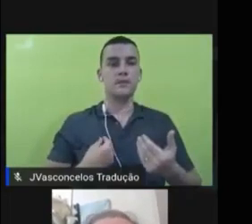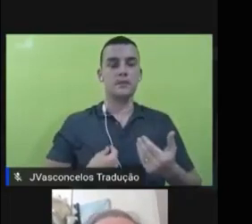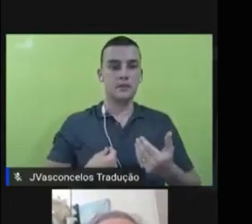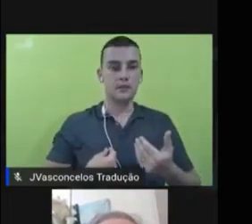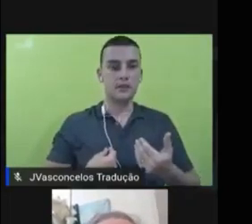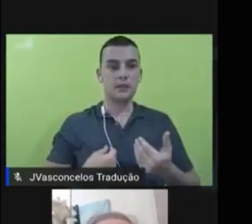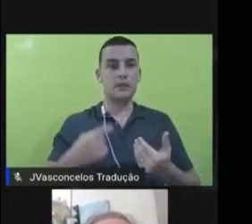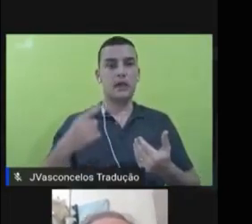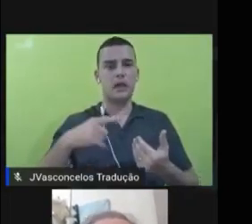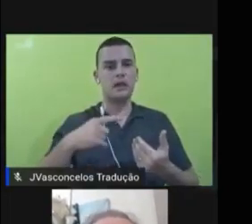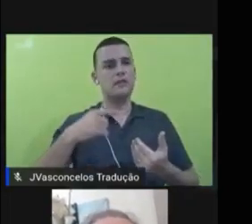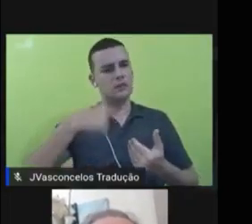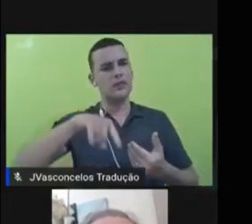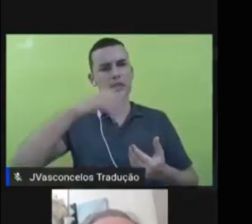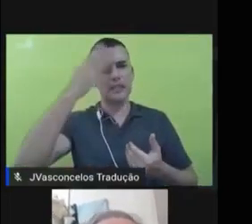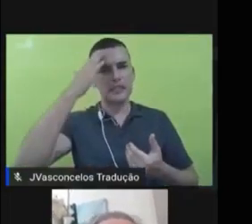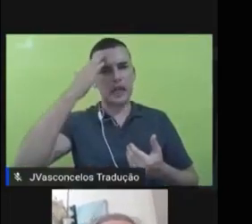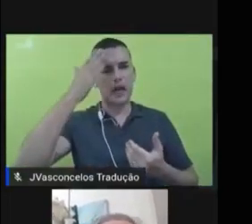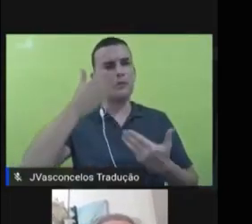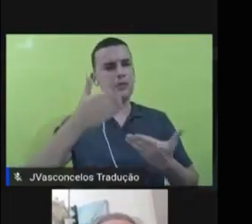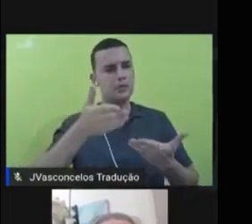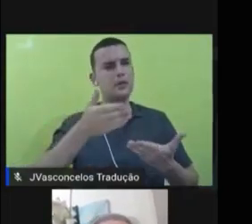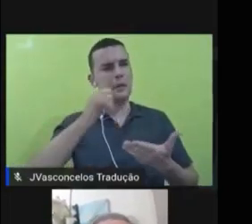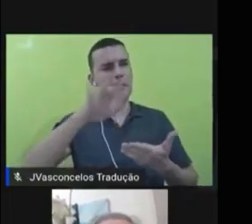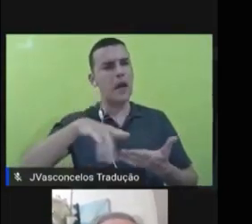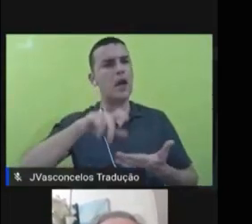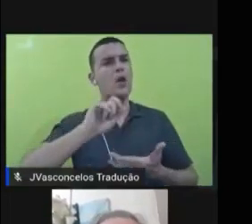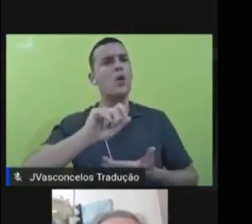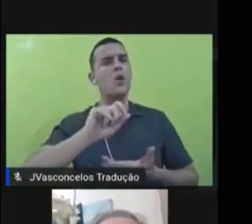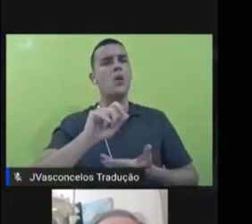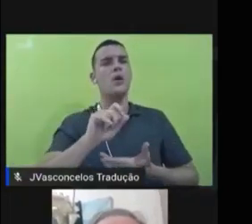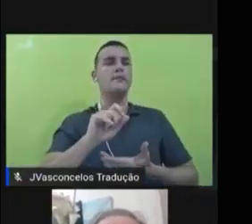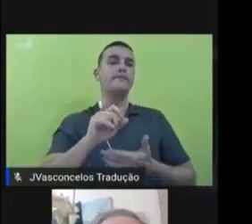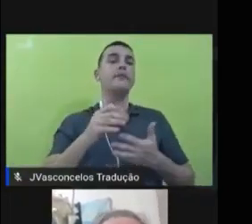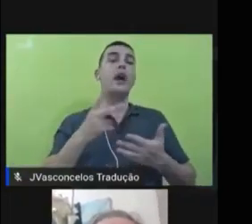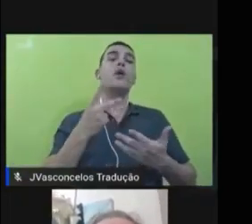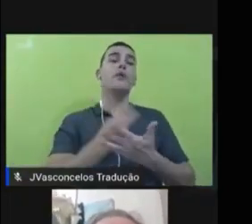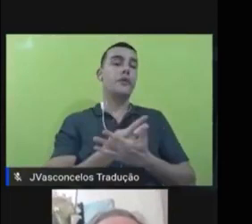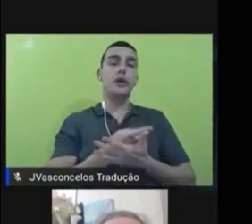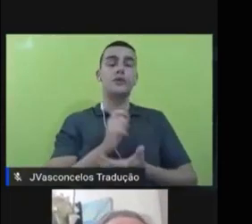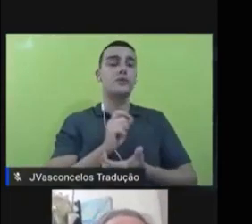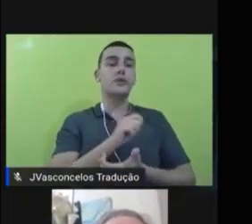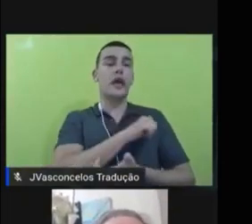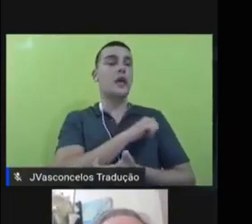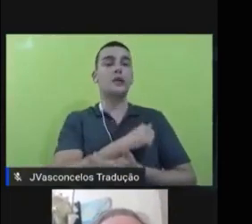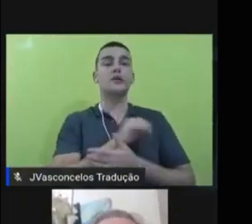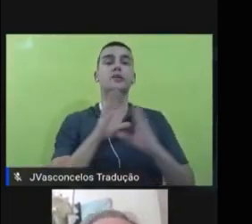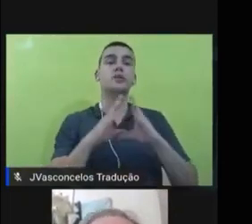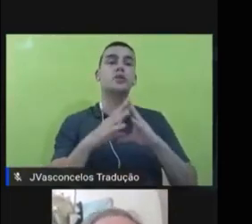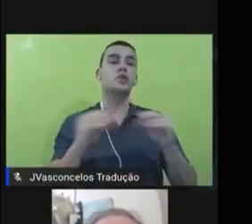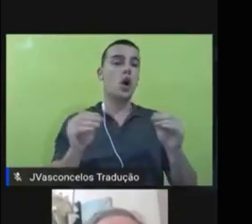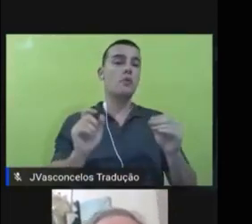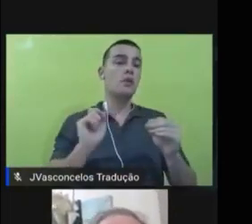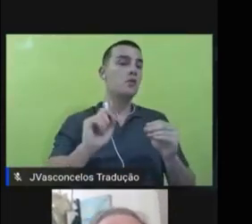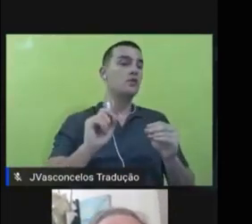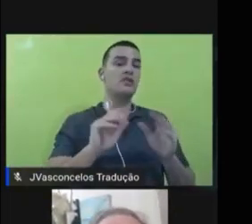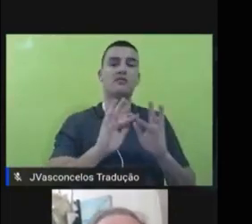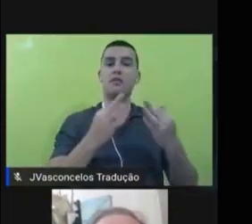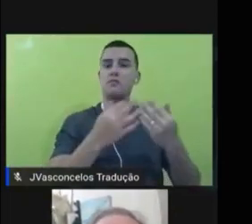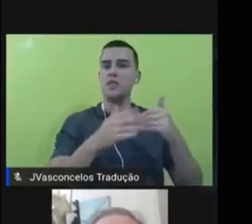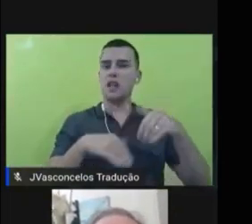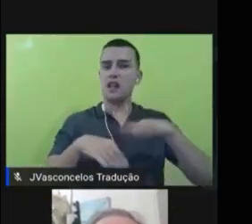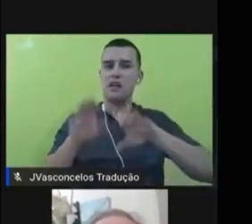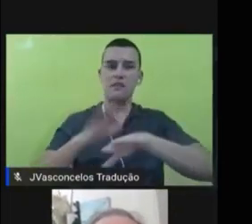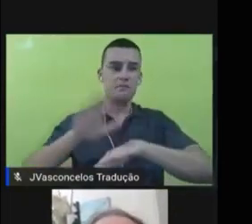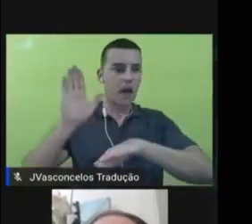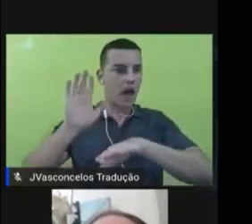desenvolvimento. Vocês sabem muito bem disso, que muitas vezes um aluno, ele desaparece, a família deixa de levar esse